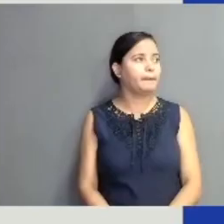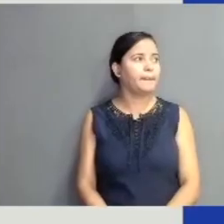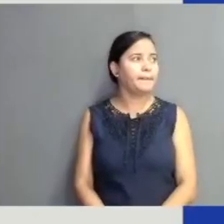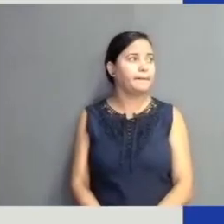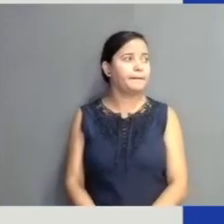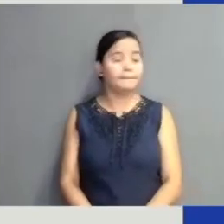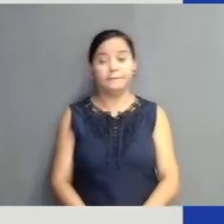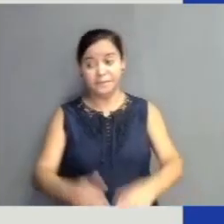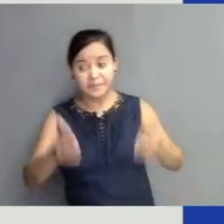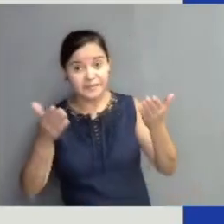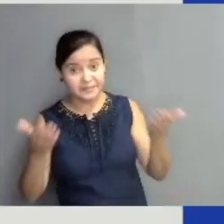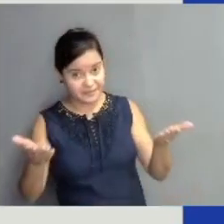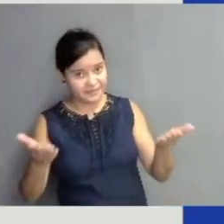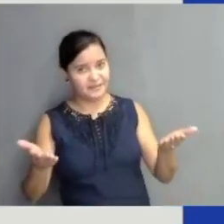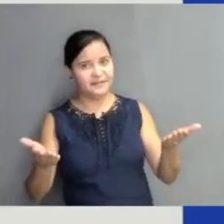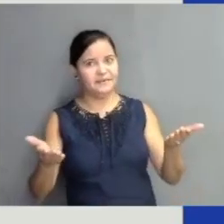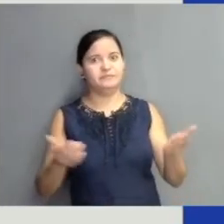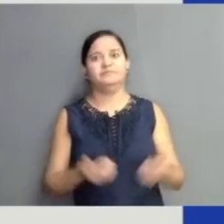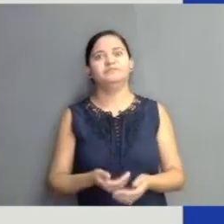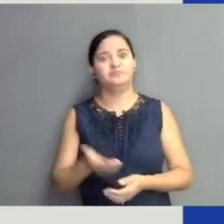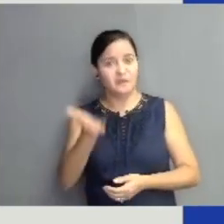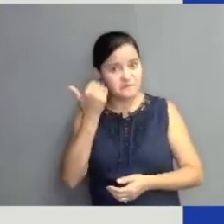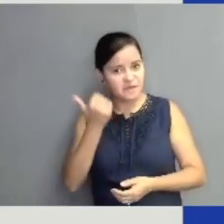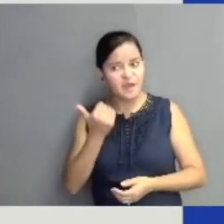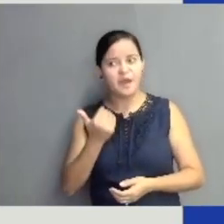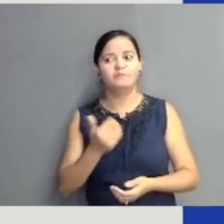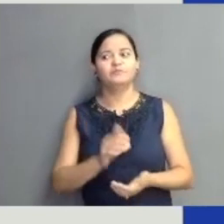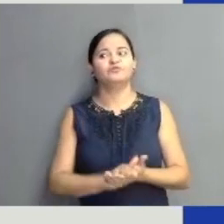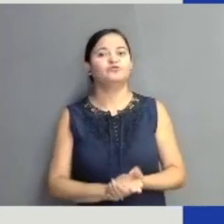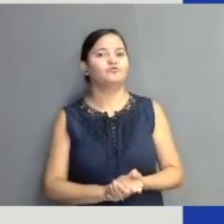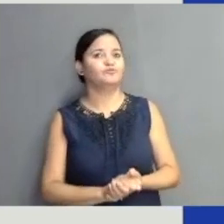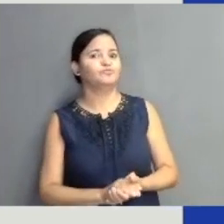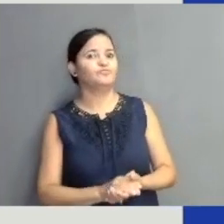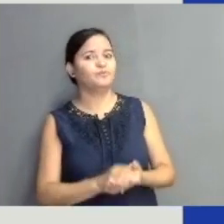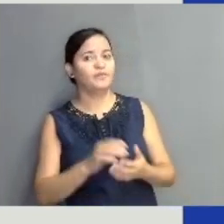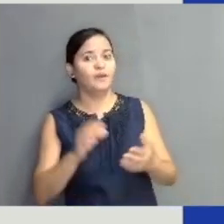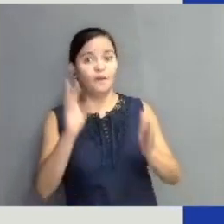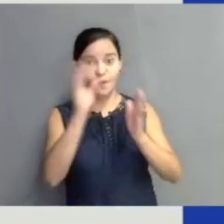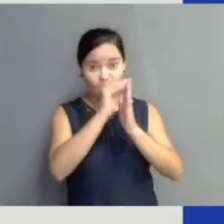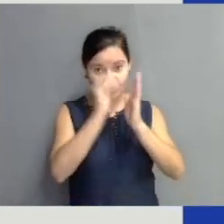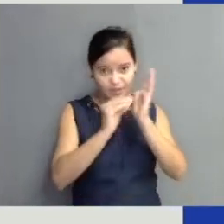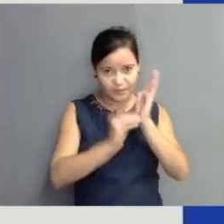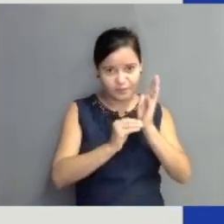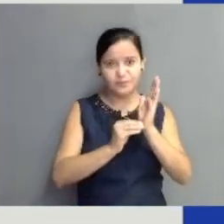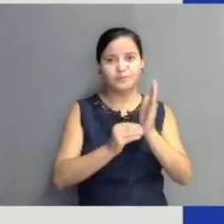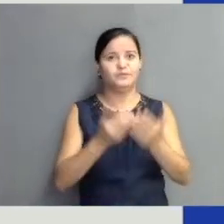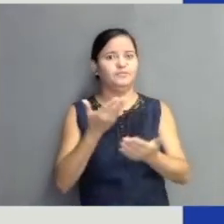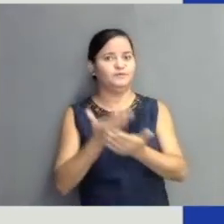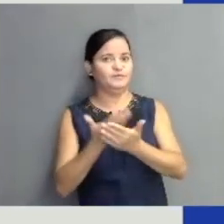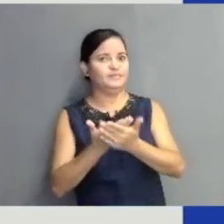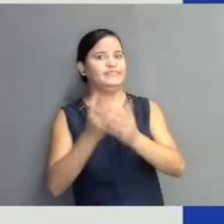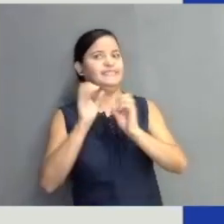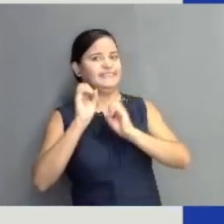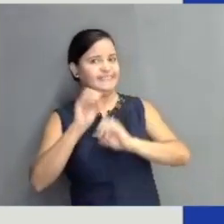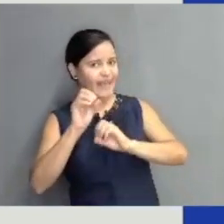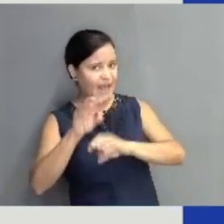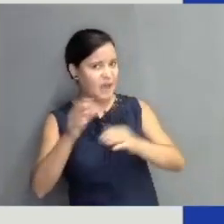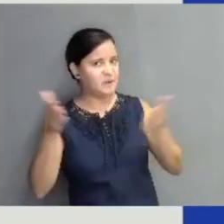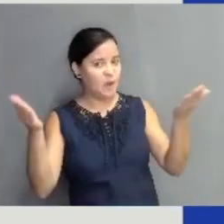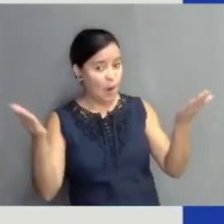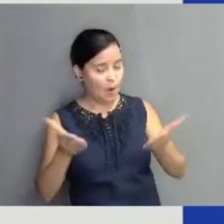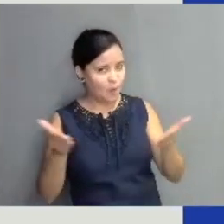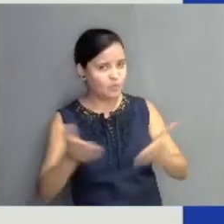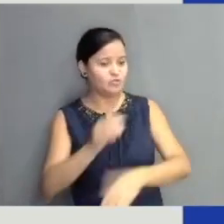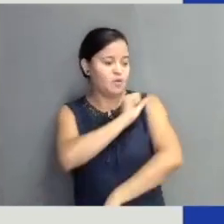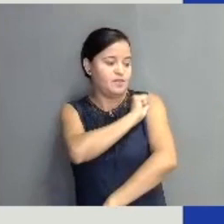certo? Então, ó, vamos aqui de fato, né, para o nosso conteúdo, né, o conteúdo da nossa aula de hoje, né, 8º ano, aula